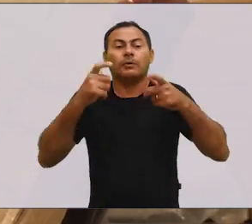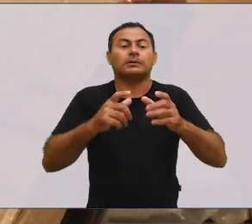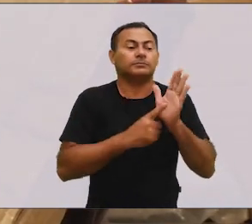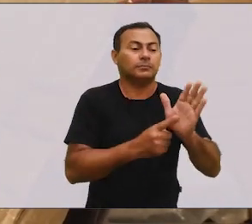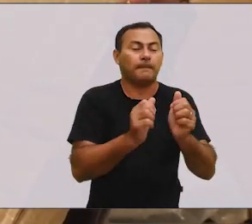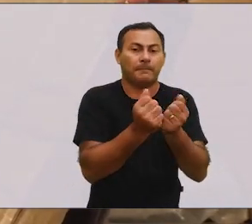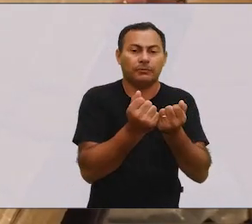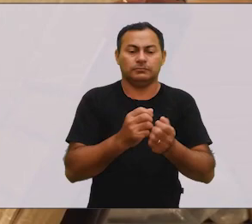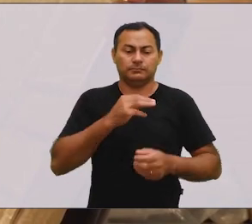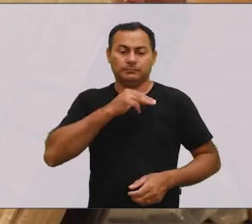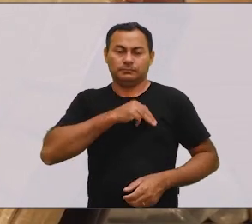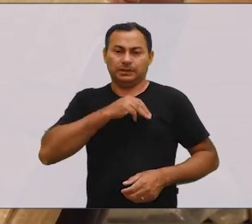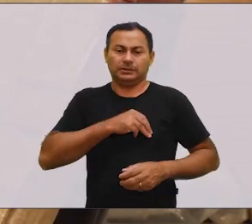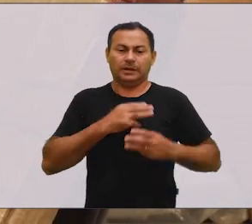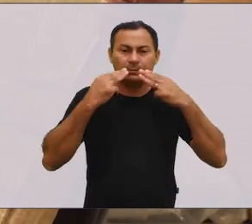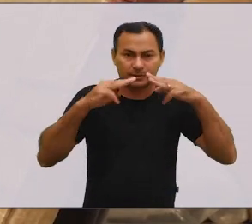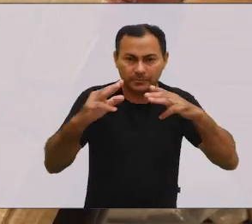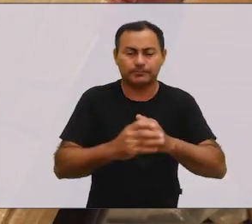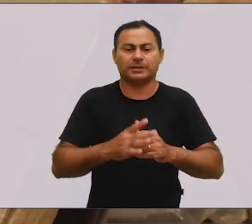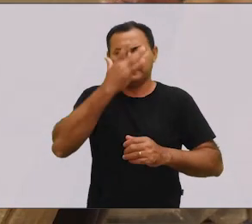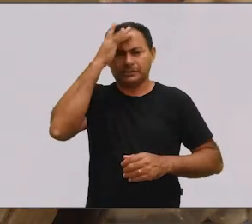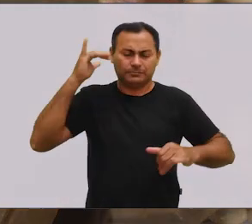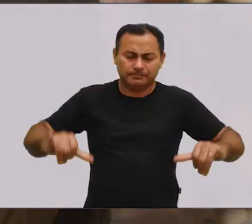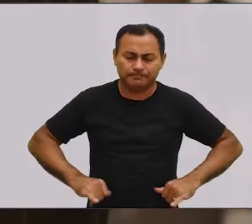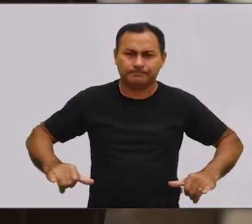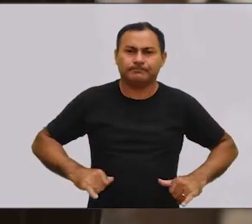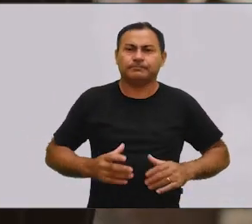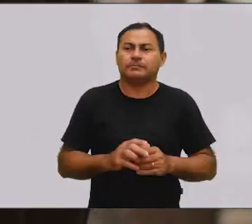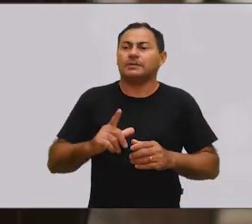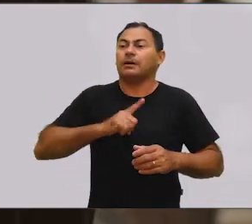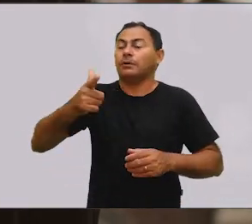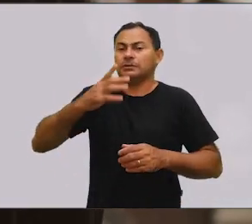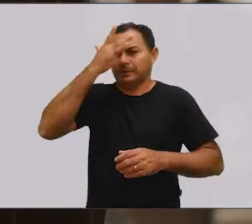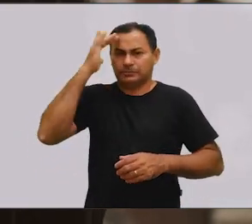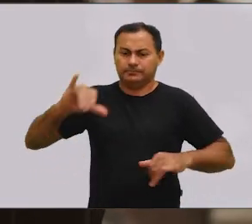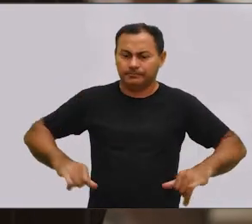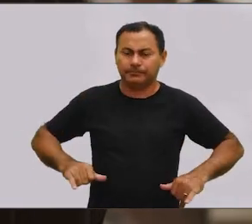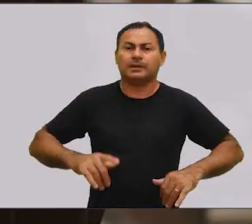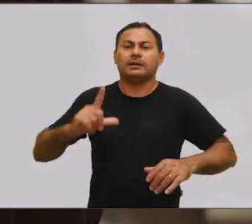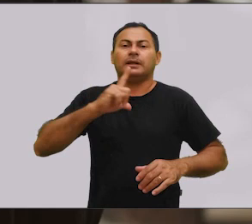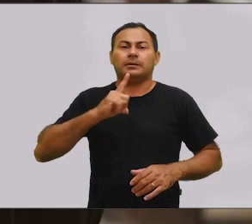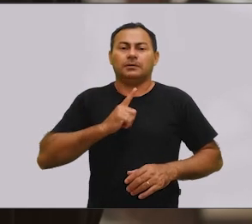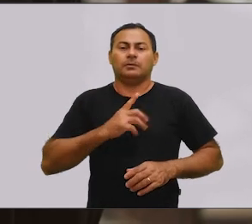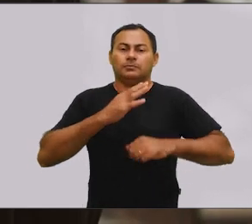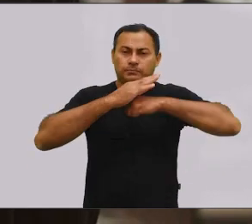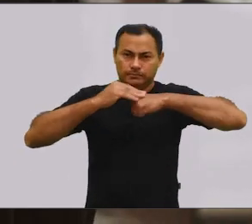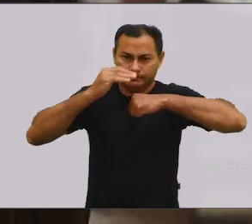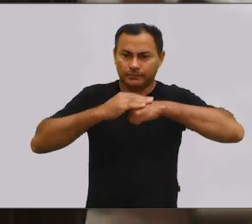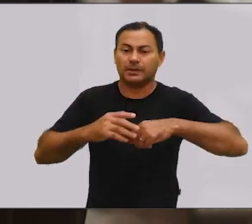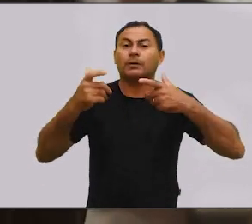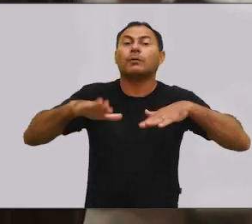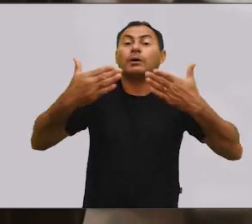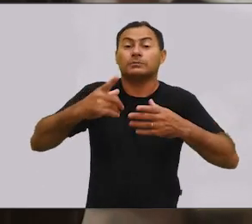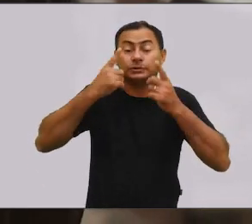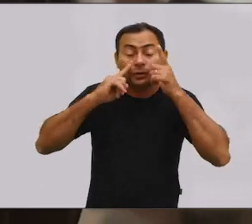onde está o pão. Os ministros do consolo são corações feridos, contando a outros corações feridos onde encontrar o consolo.